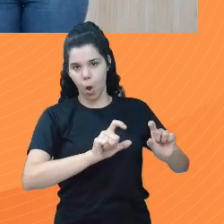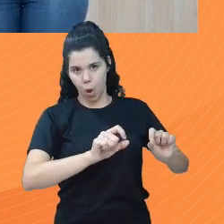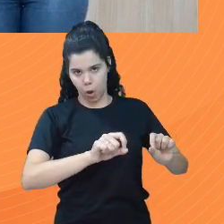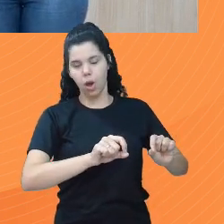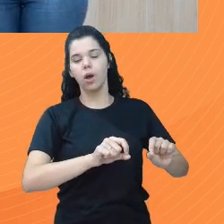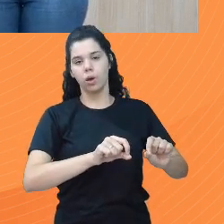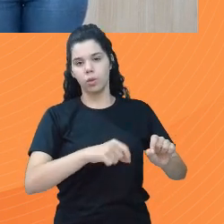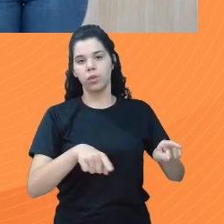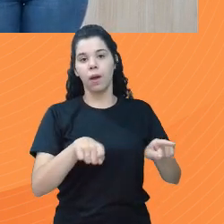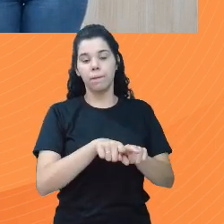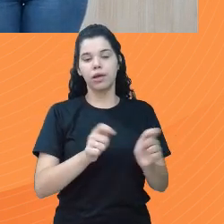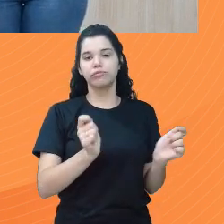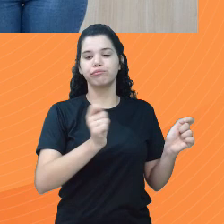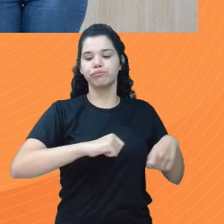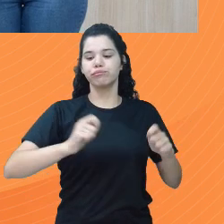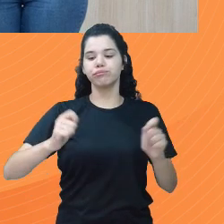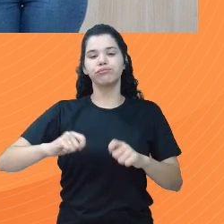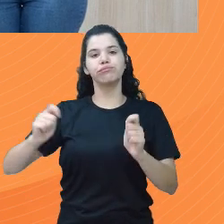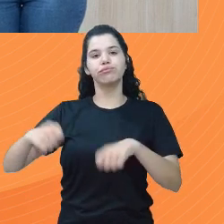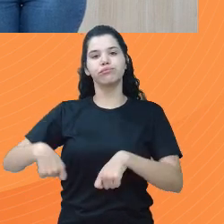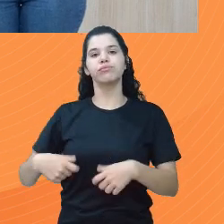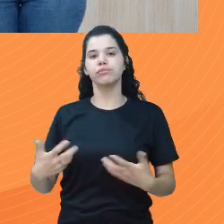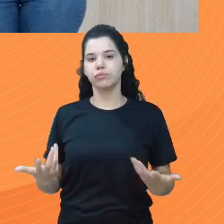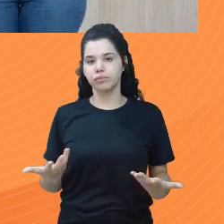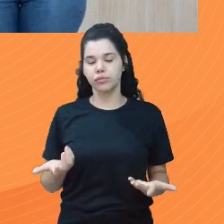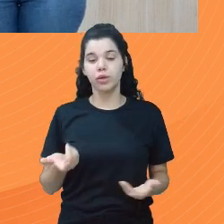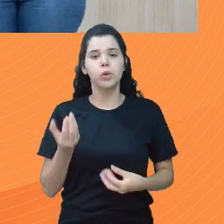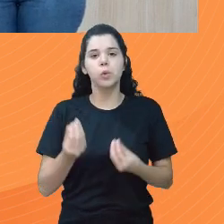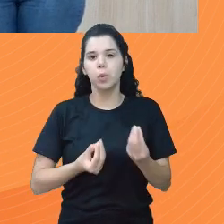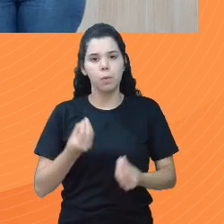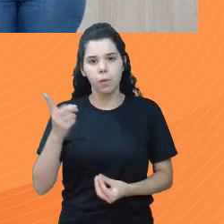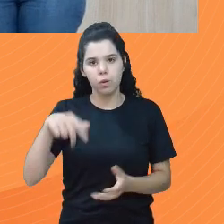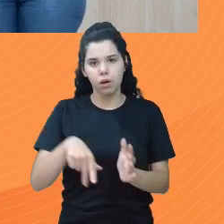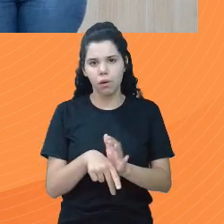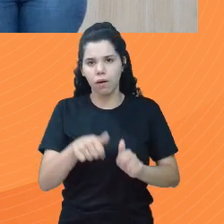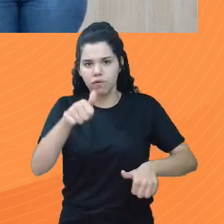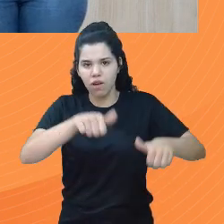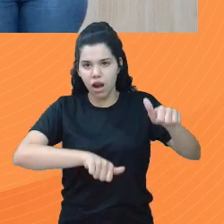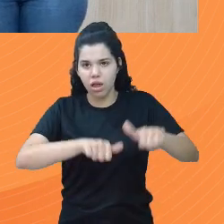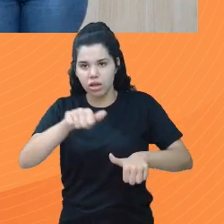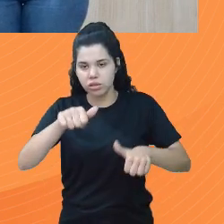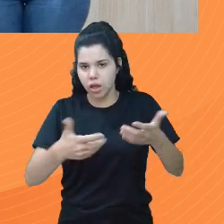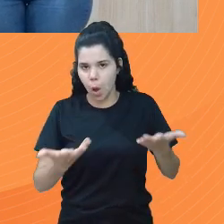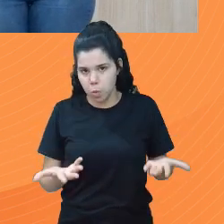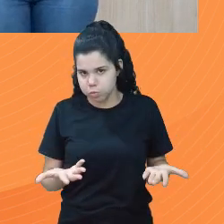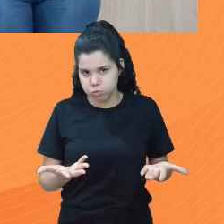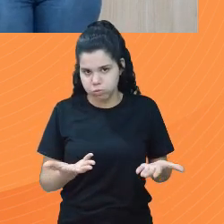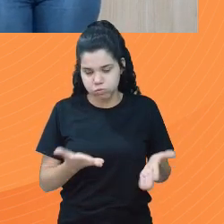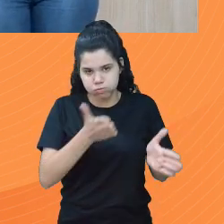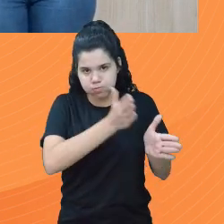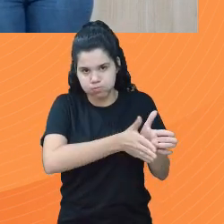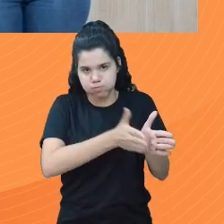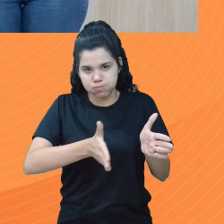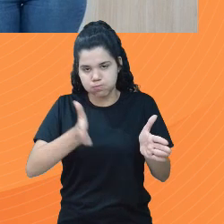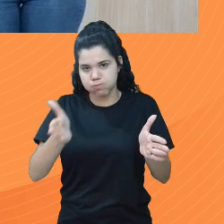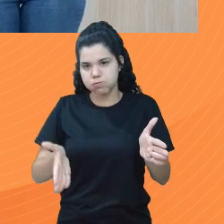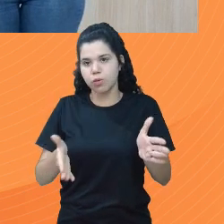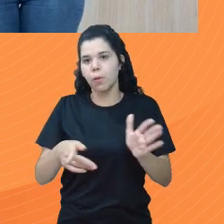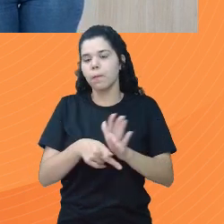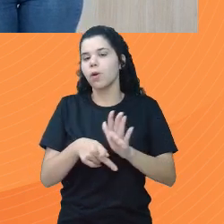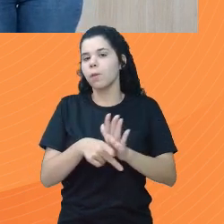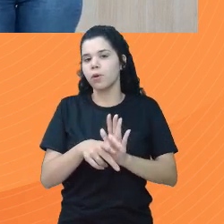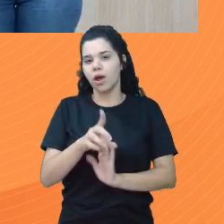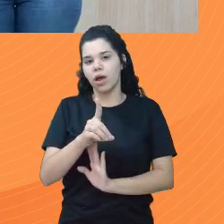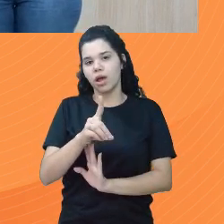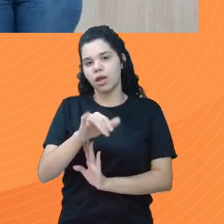as possibilidades que o estudante tem. E aí, o que avaliar num processo de avaliação